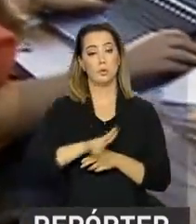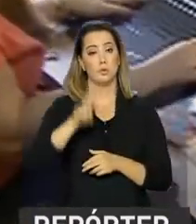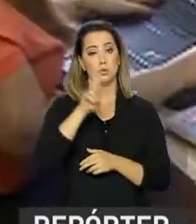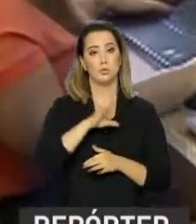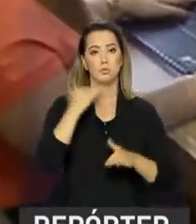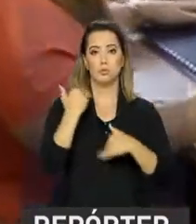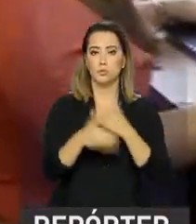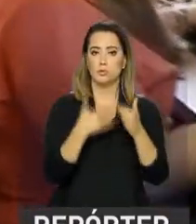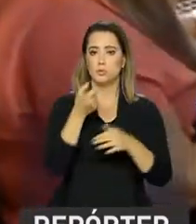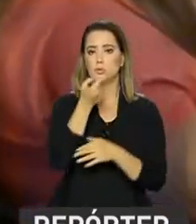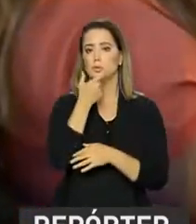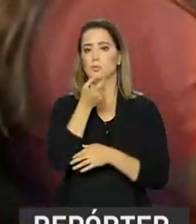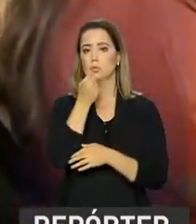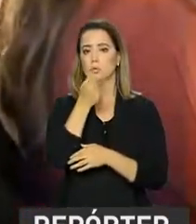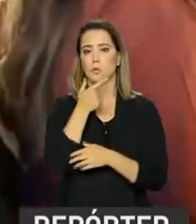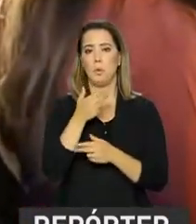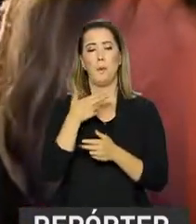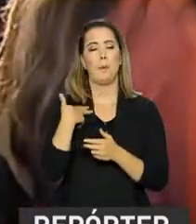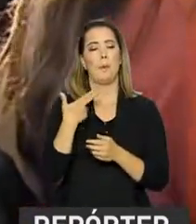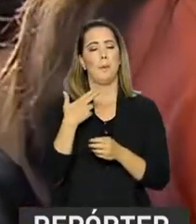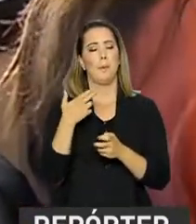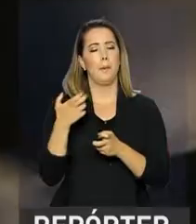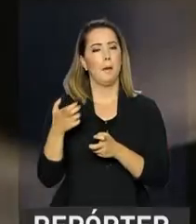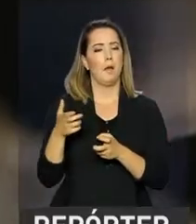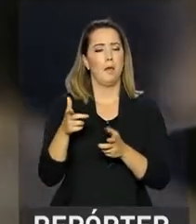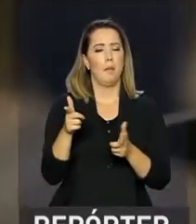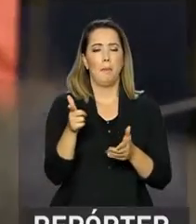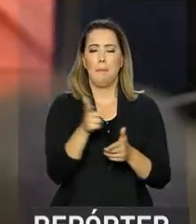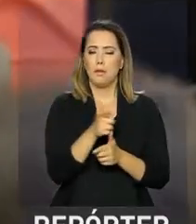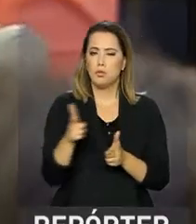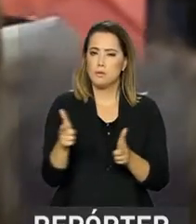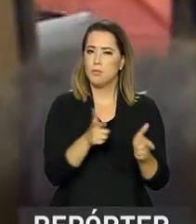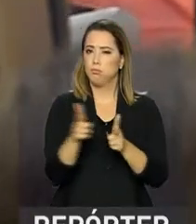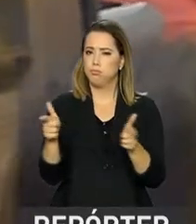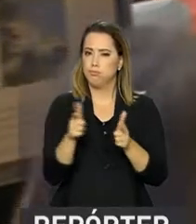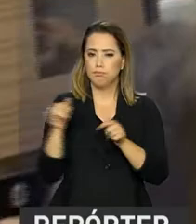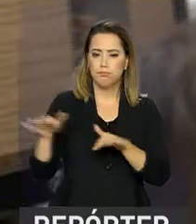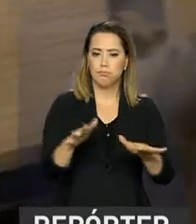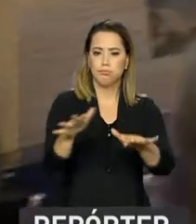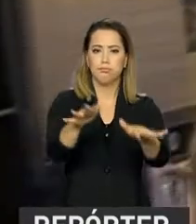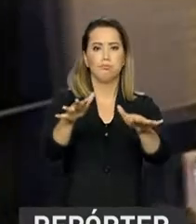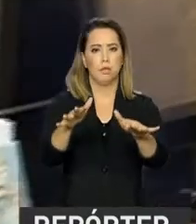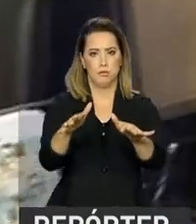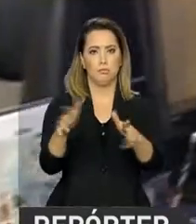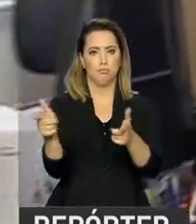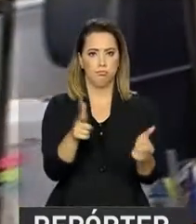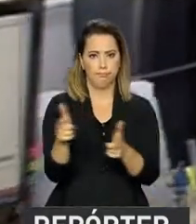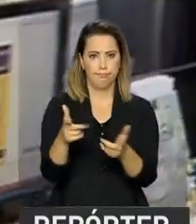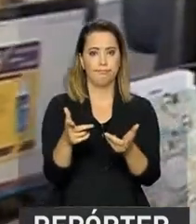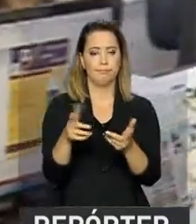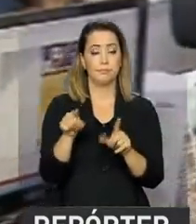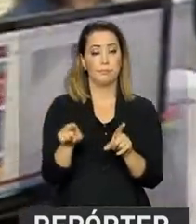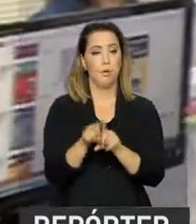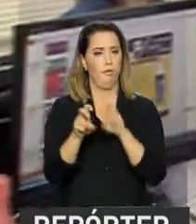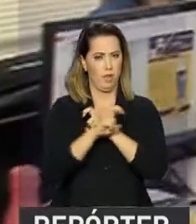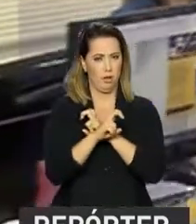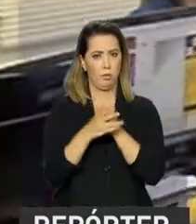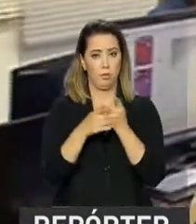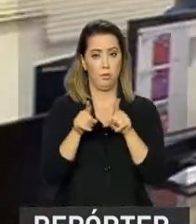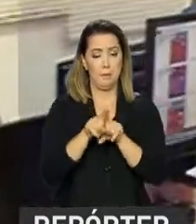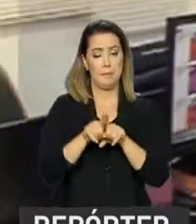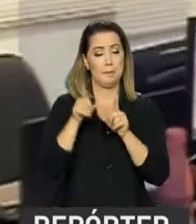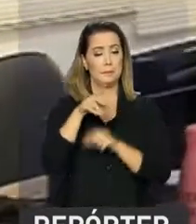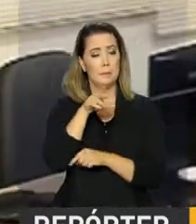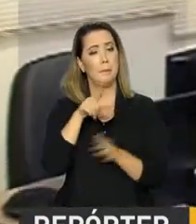de remédios pesticidas e cosméticos mas você pode se perguntar se todos esses trabalhos são realizados aqui